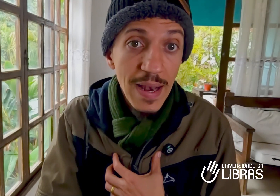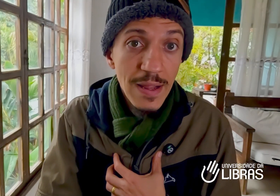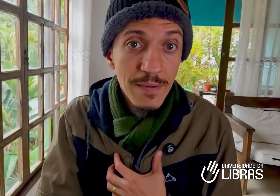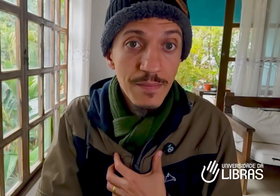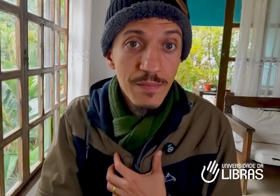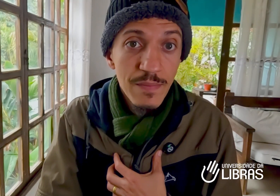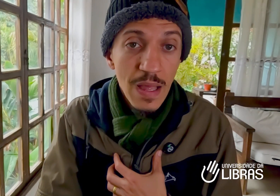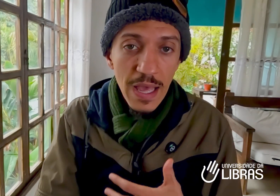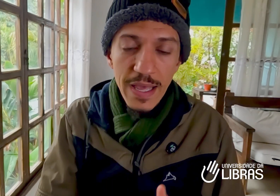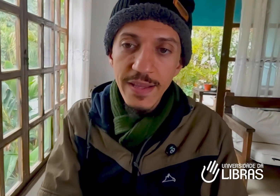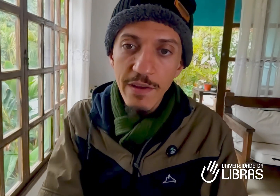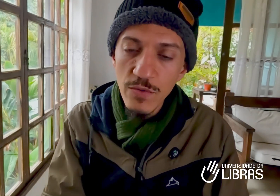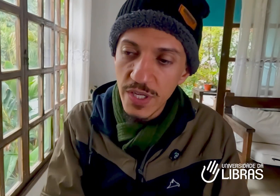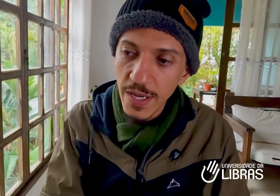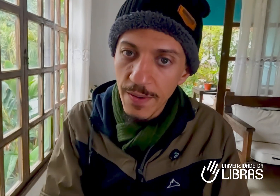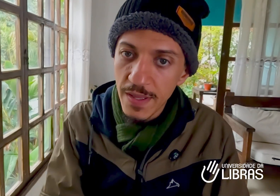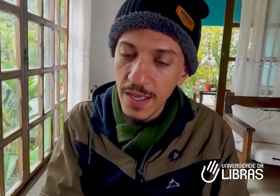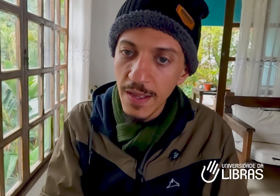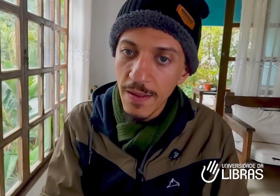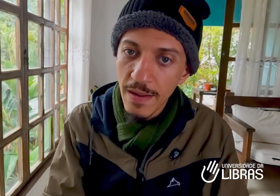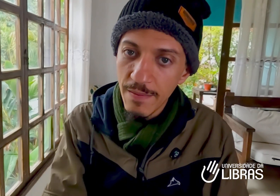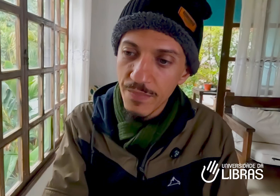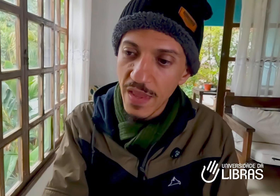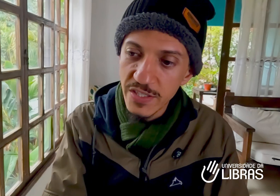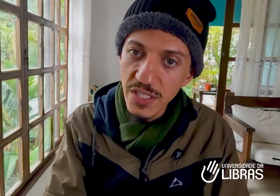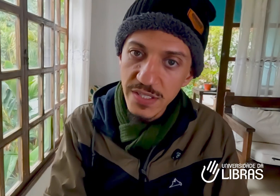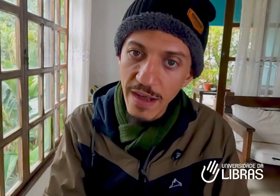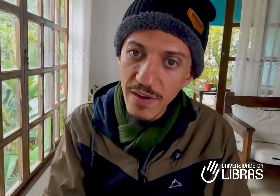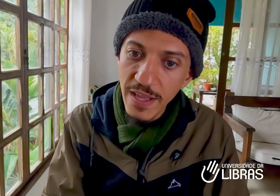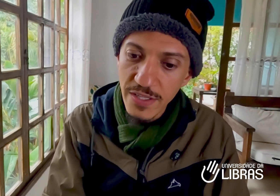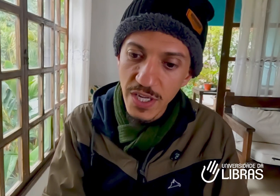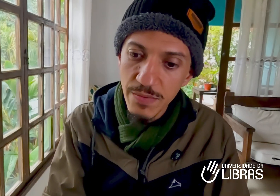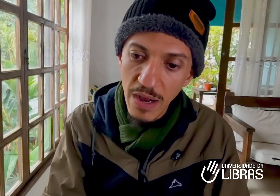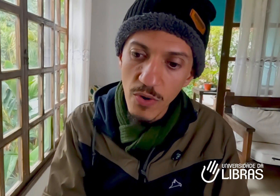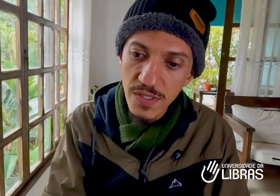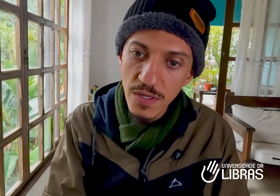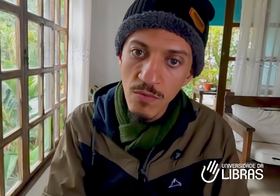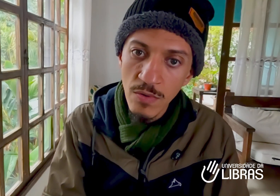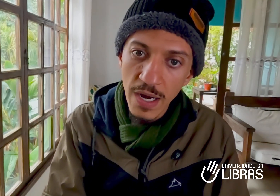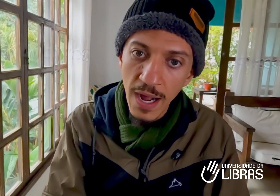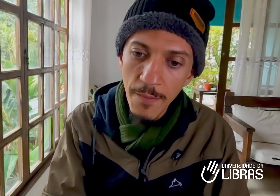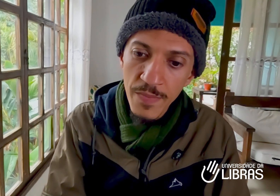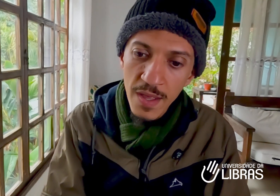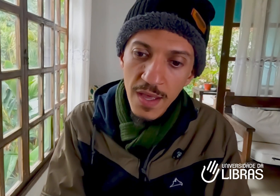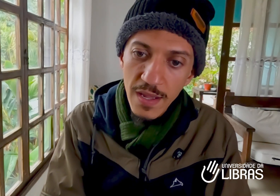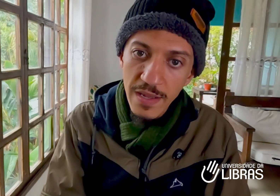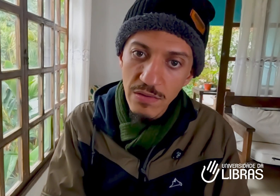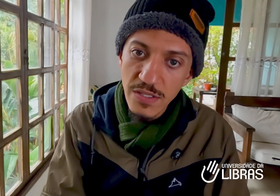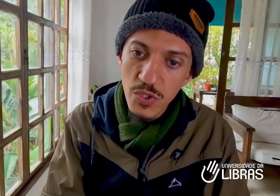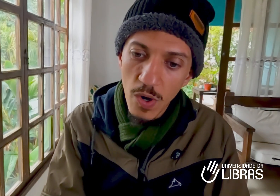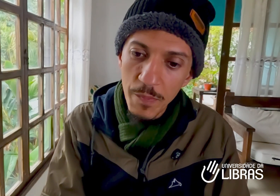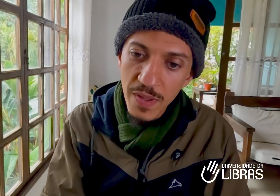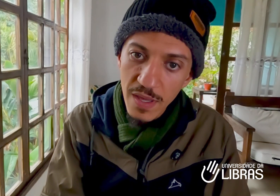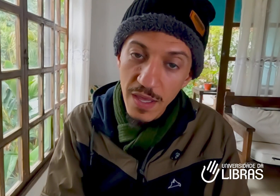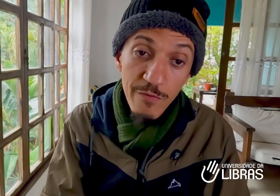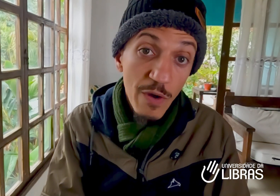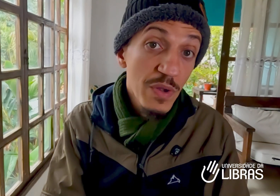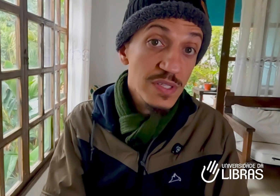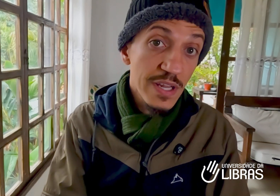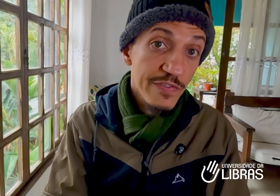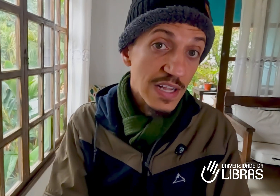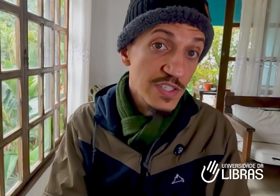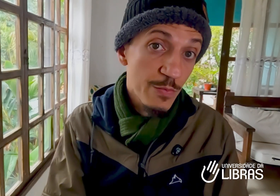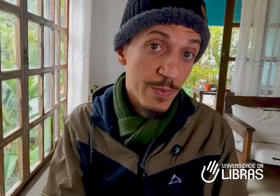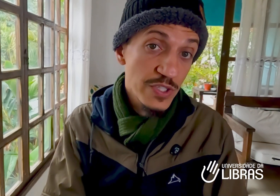na pele. E aí teve um dia que a gente estava ali, a gente marcou de se encontrar nesse shopping, e foi